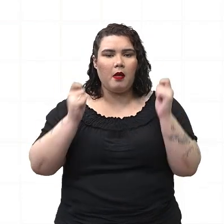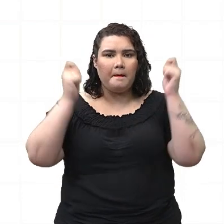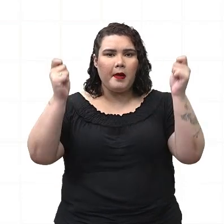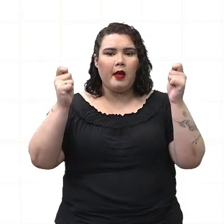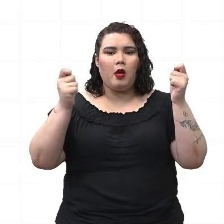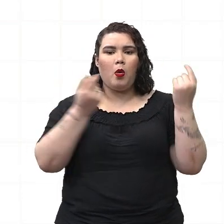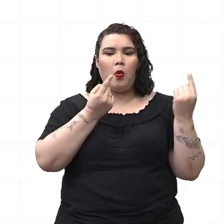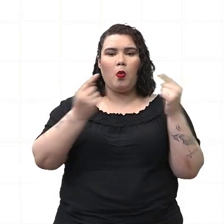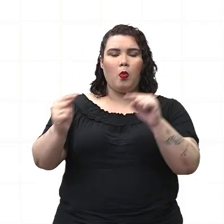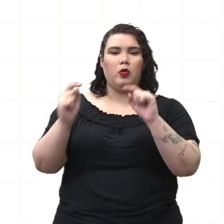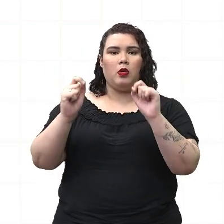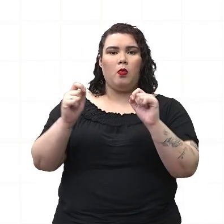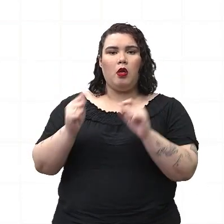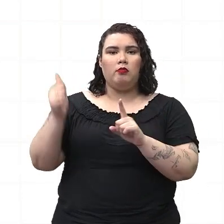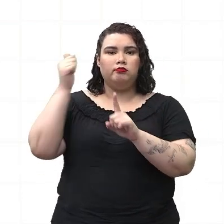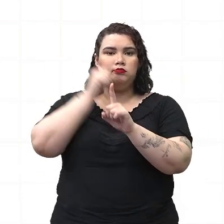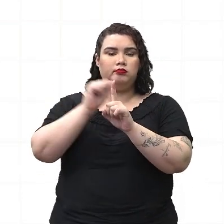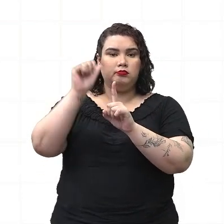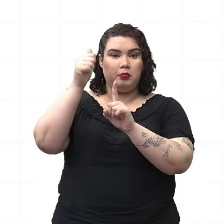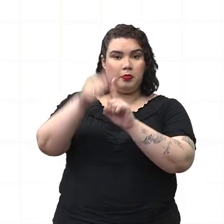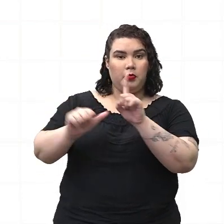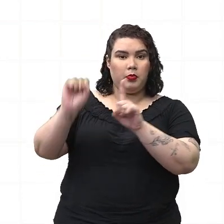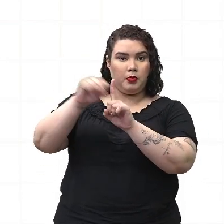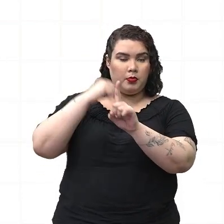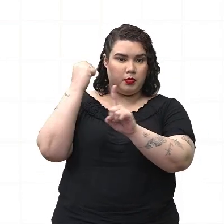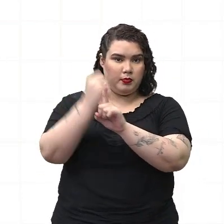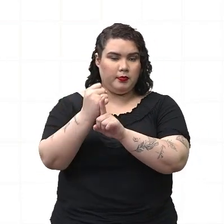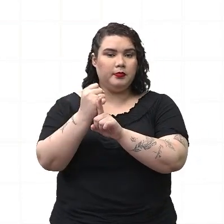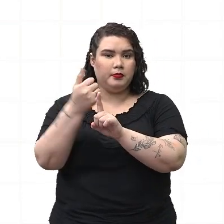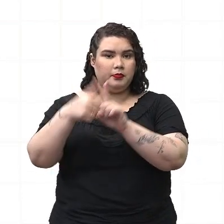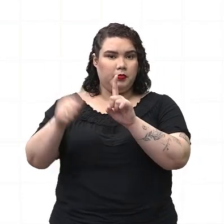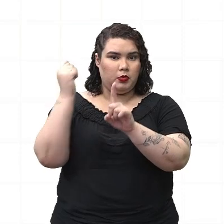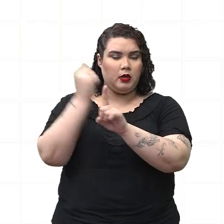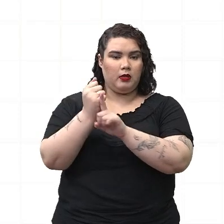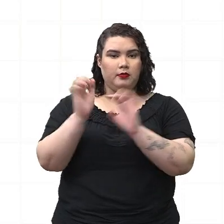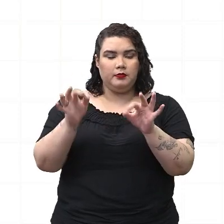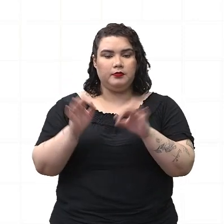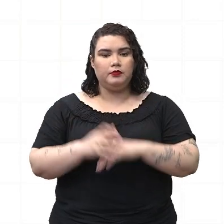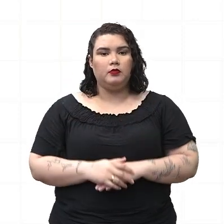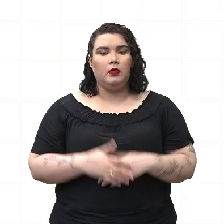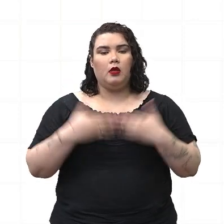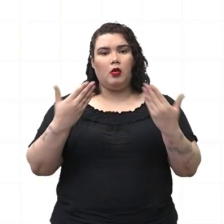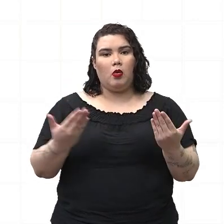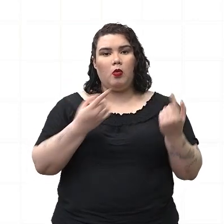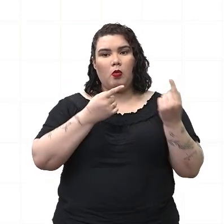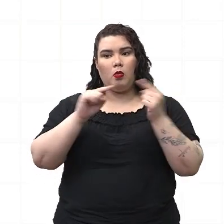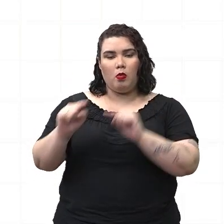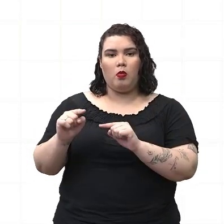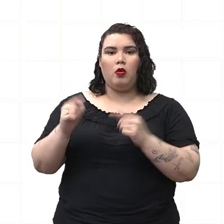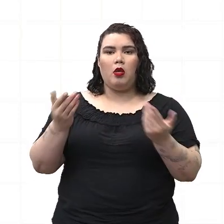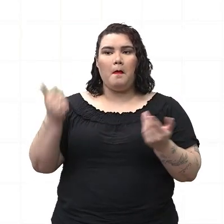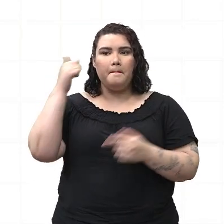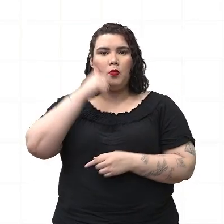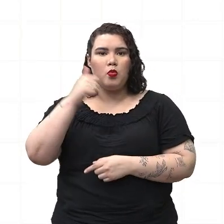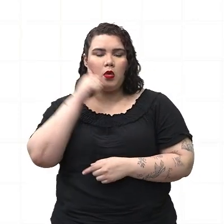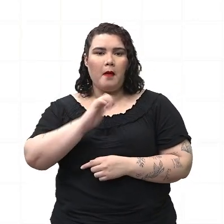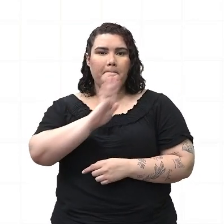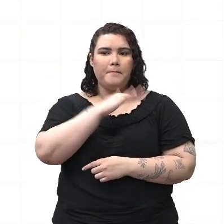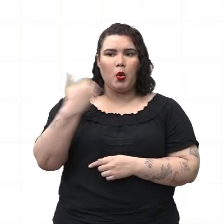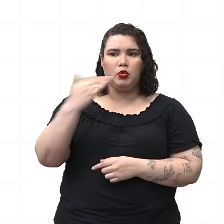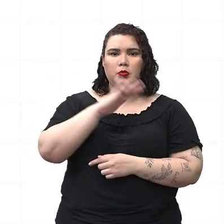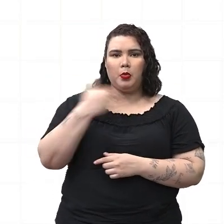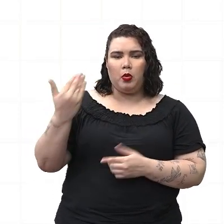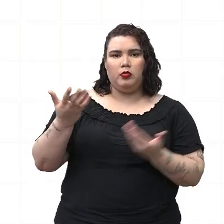contra o feminicídio. Né? Um coletivo se organizou para protestar contra o assassinato de mulheres, né, por